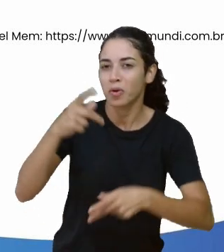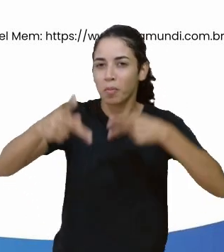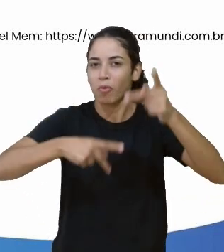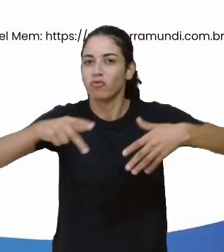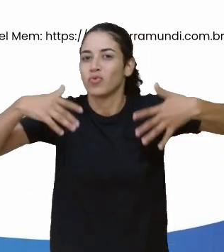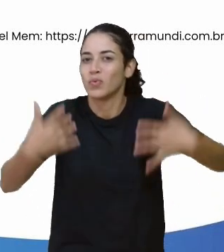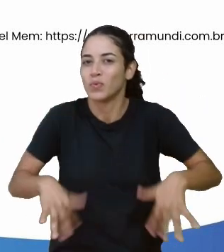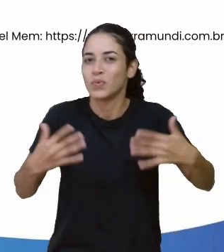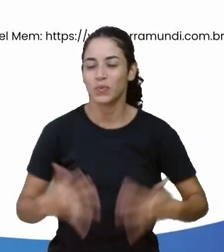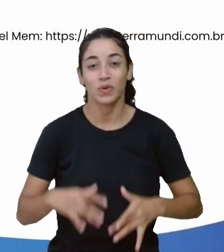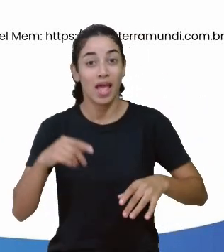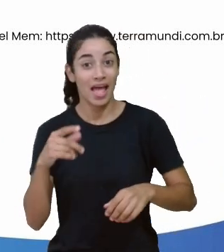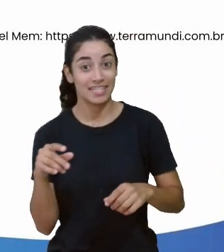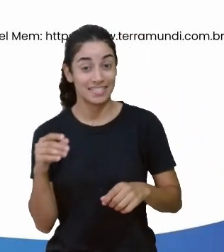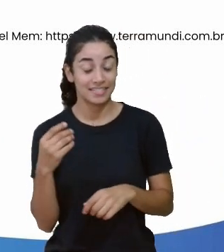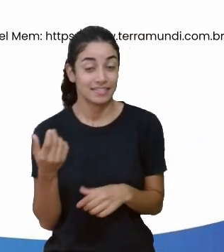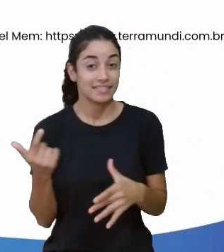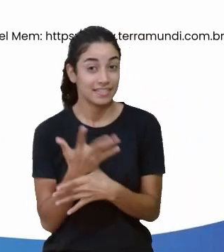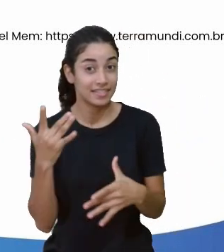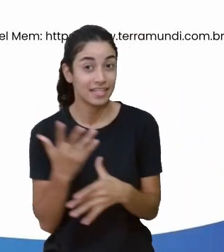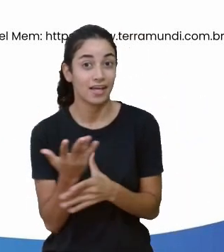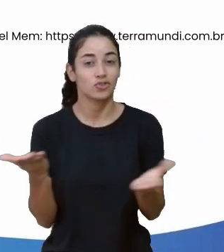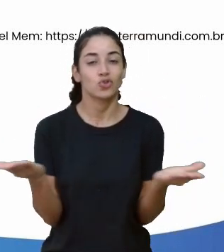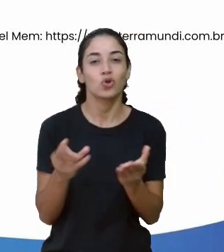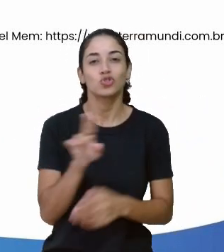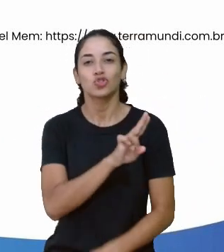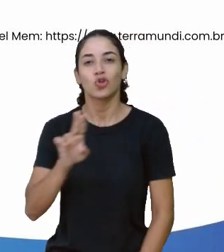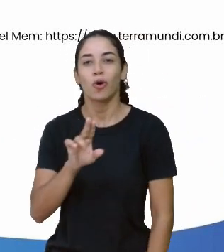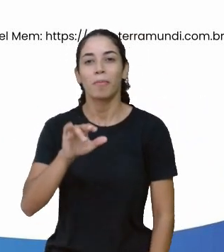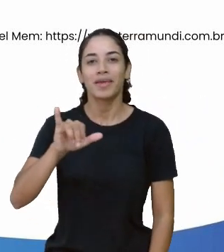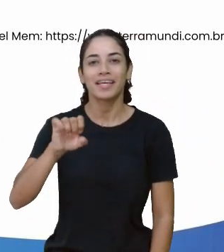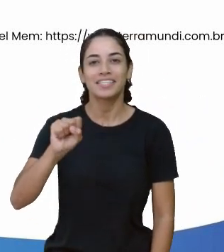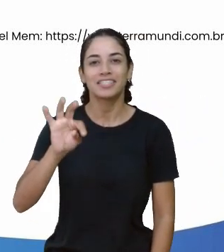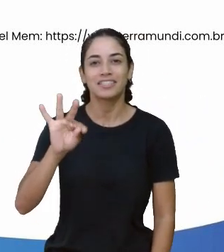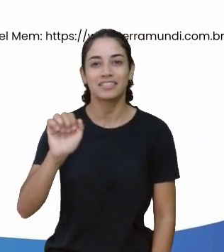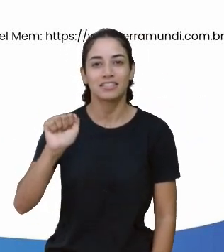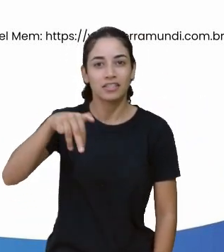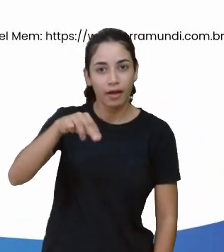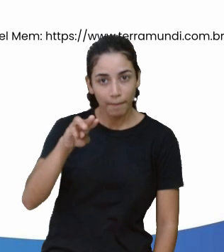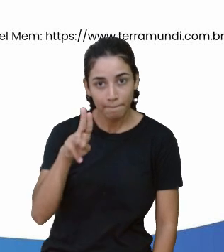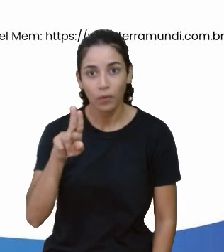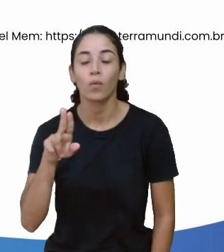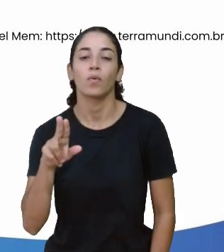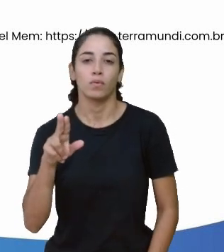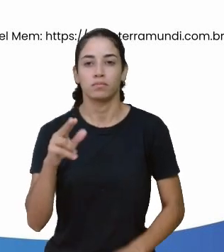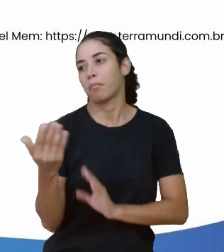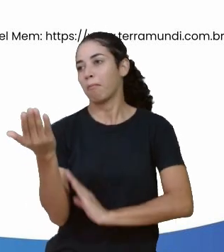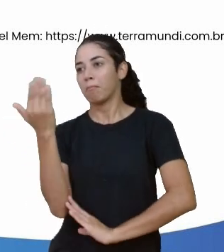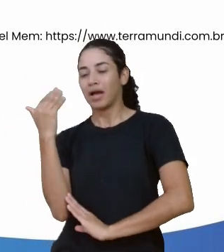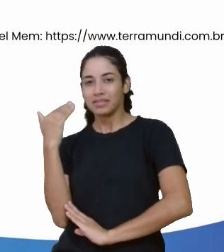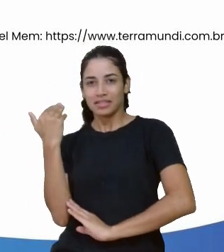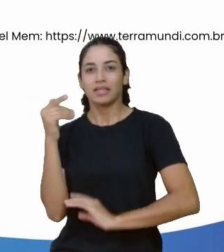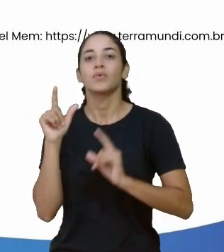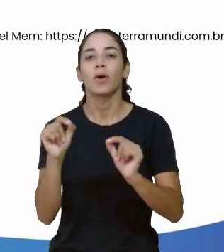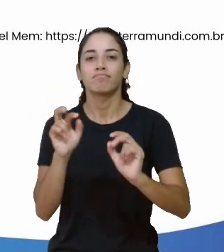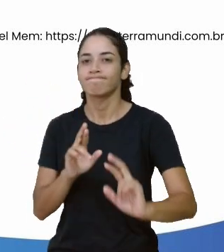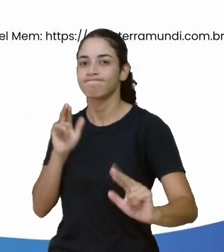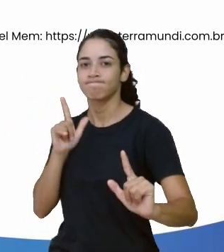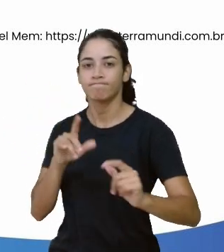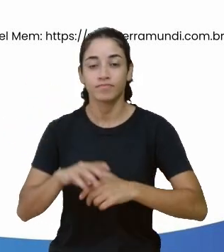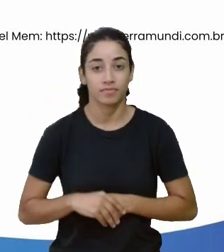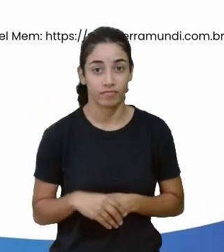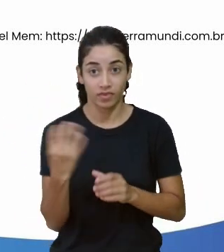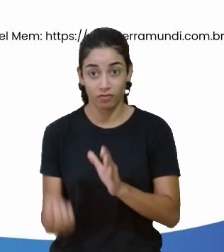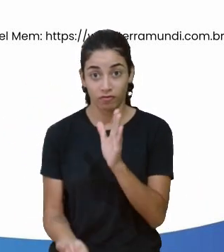A cidade que hoje se chama Istambul já foi Constantinopla e antes Bizâncio. Fundada